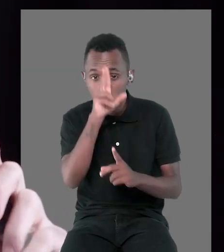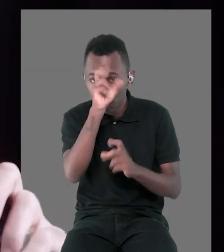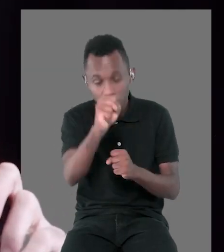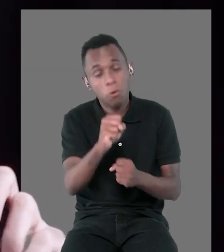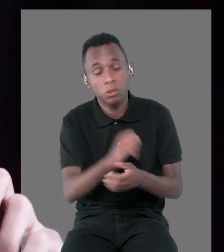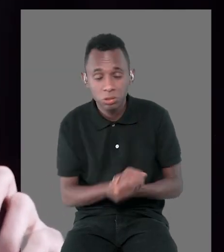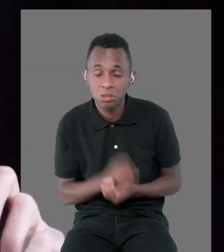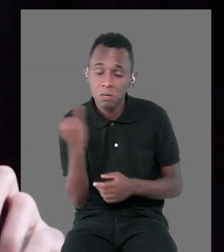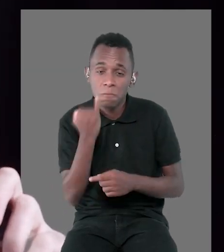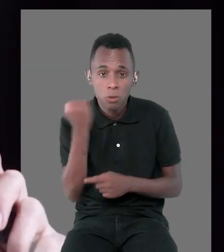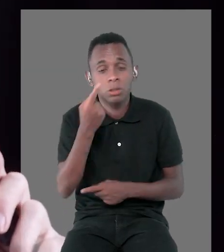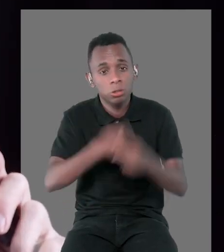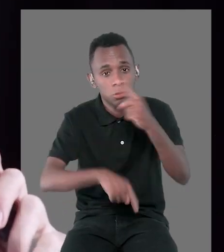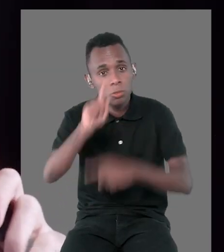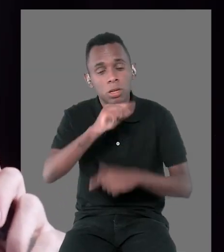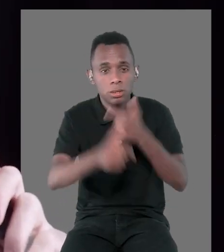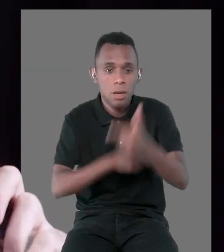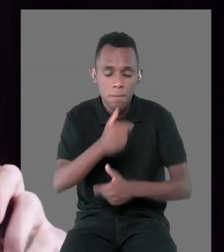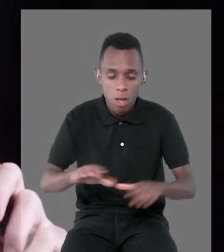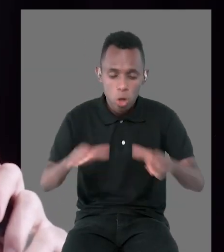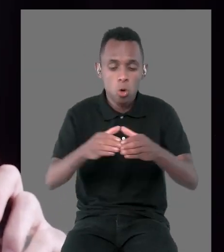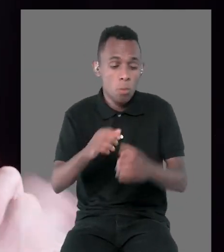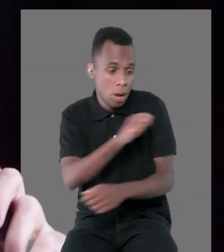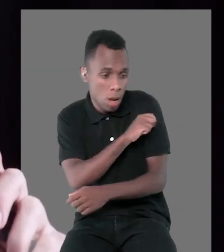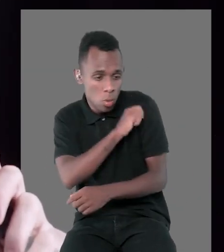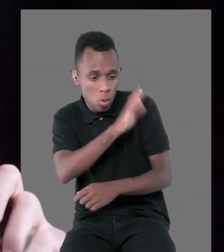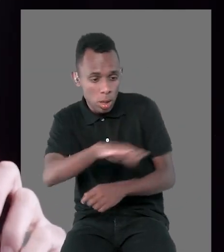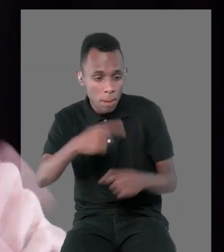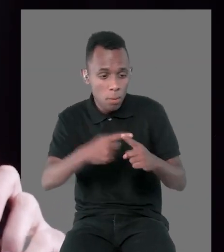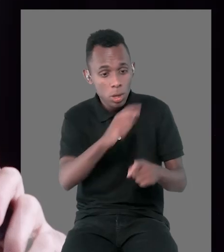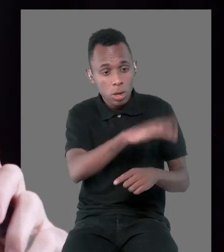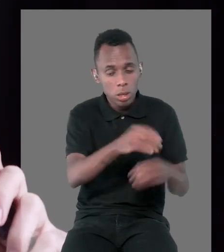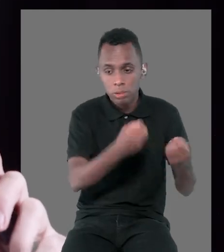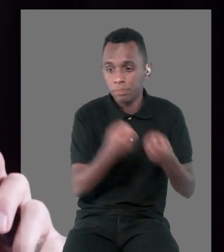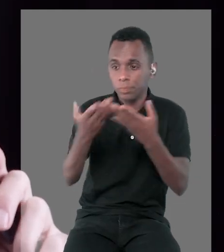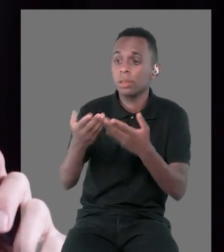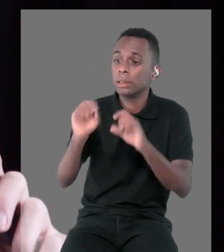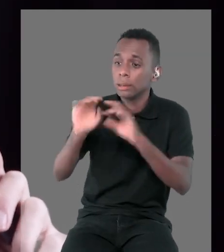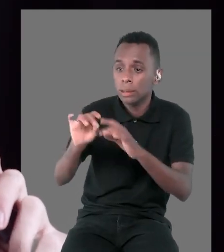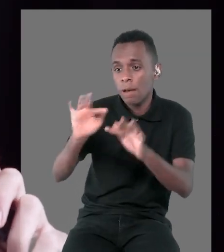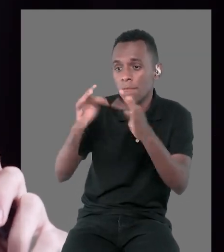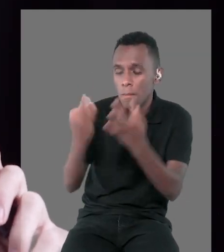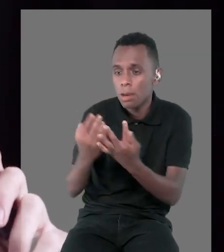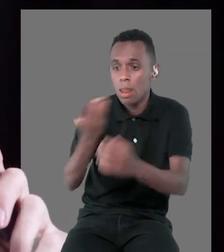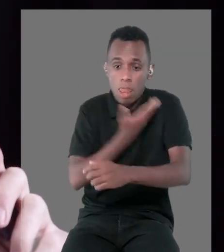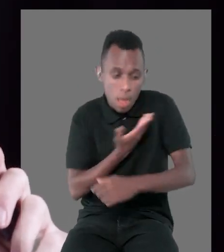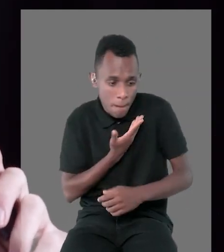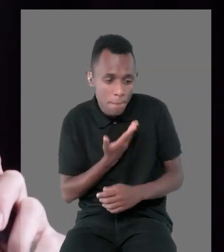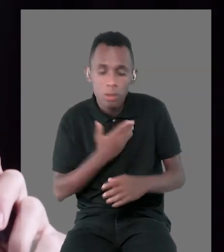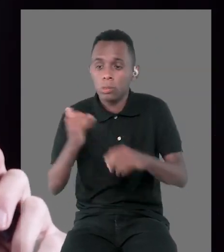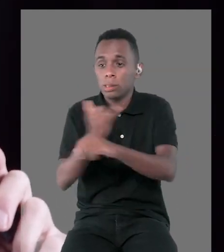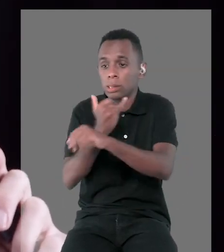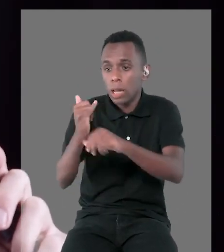muito grande de transformação trabalhar com essas crianças. Elas vão trazer para as famílias, para os amigos, esses pensamentos, essas práticas